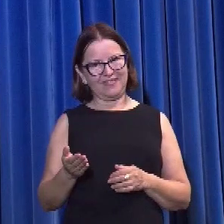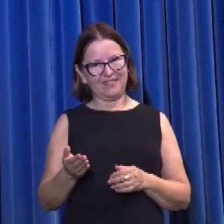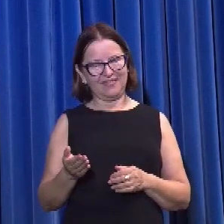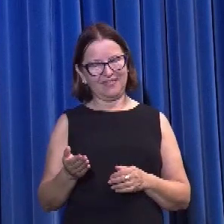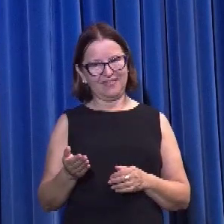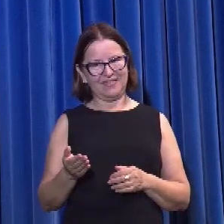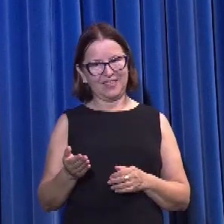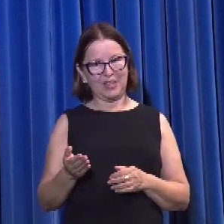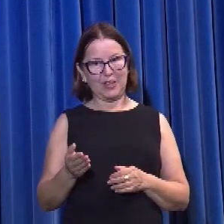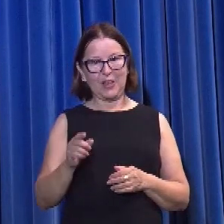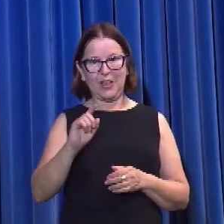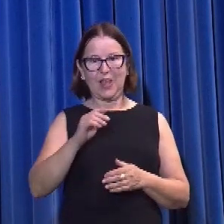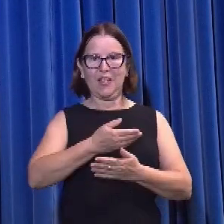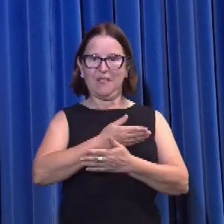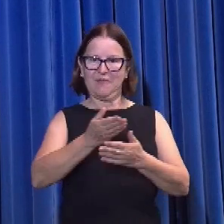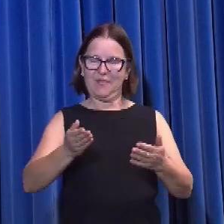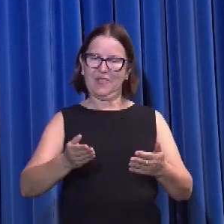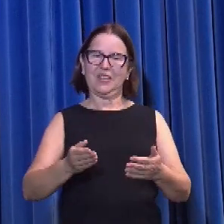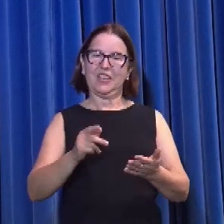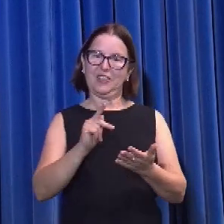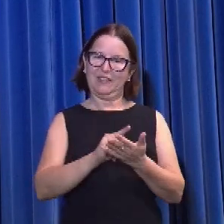tornareis meus discípulos.